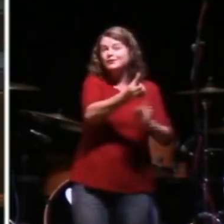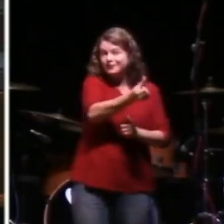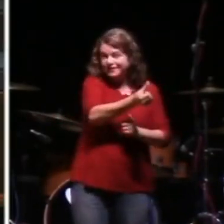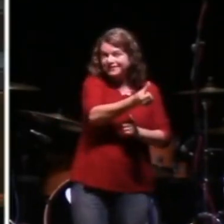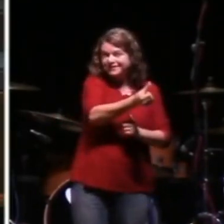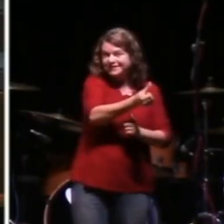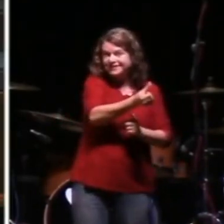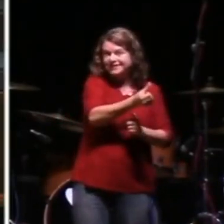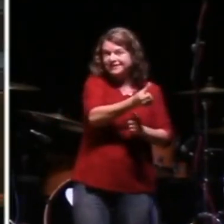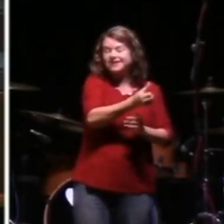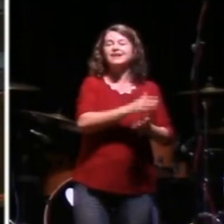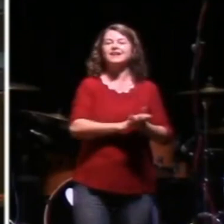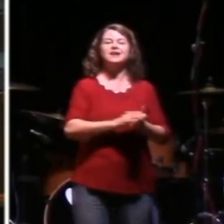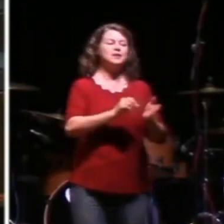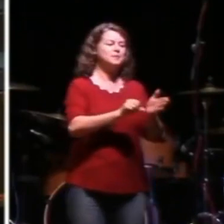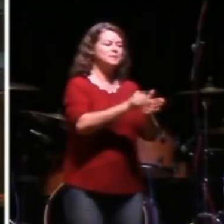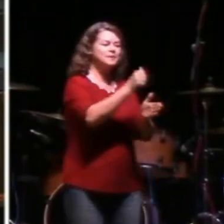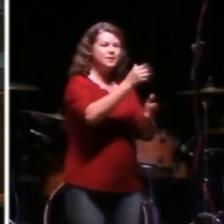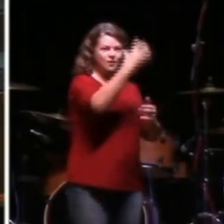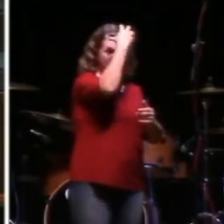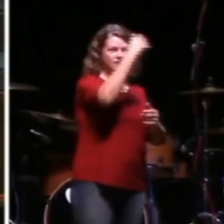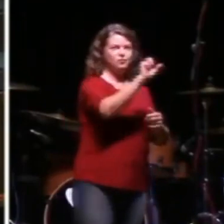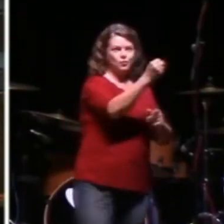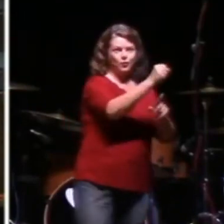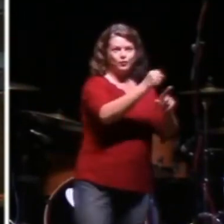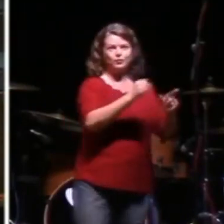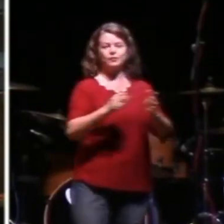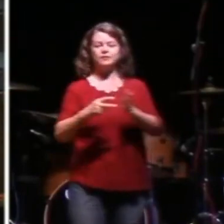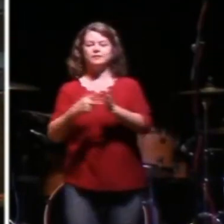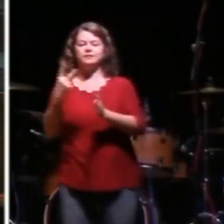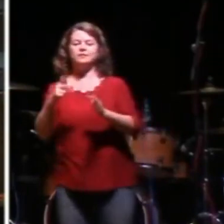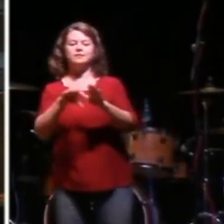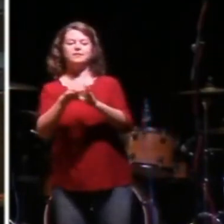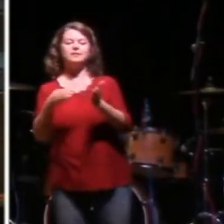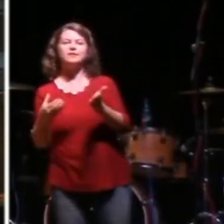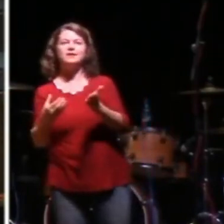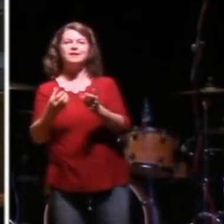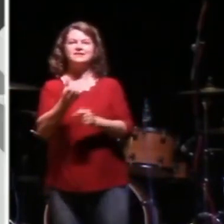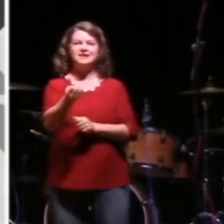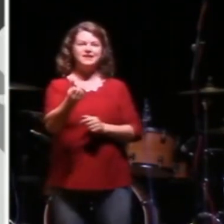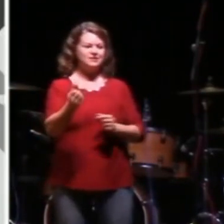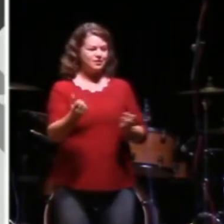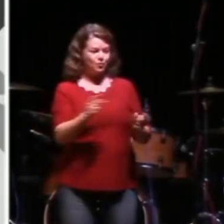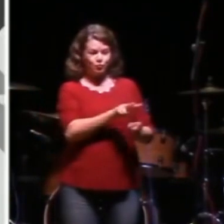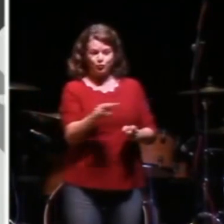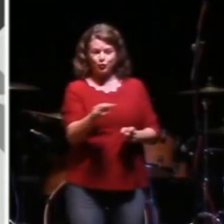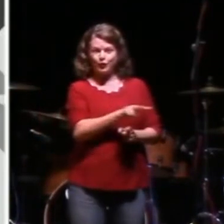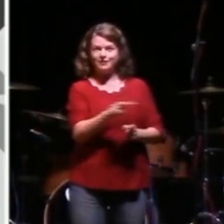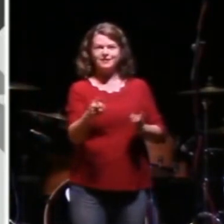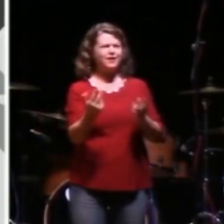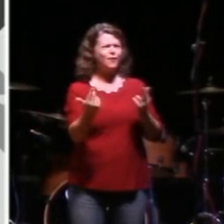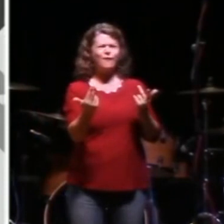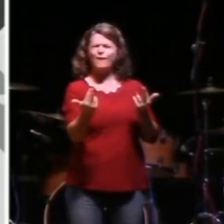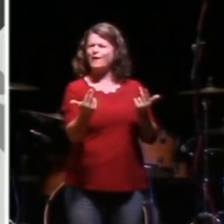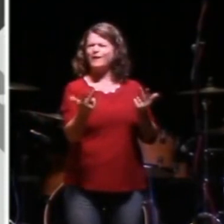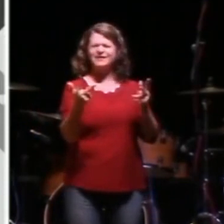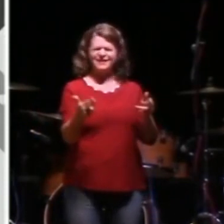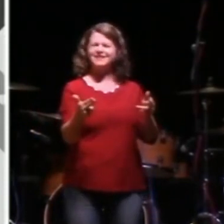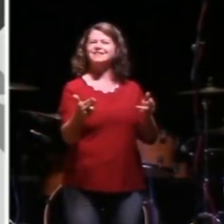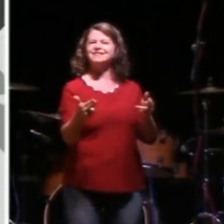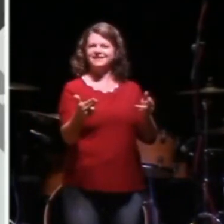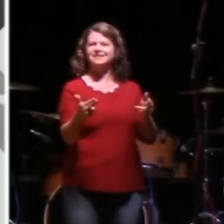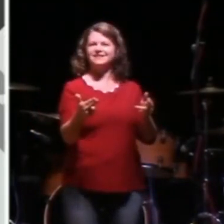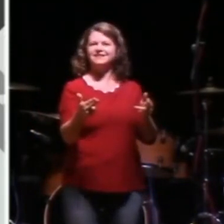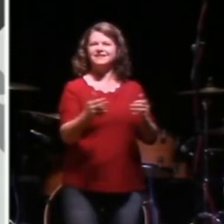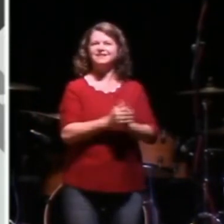primeiro reis 8 em 2º crônicas seis é um texto de dente quando tem o povo foi derrotado para o